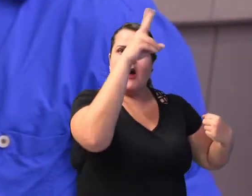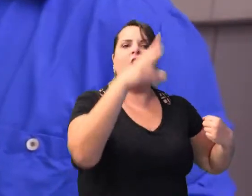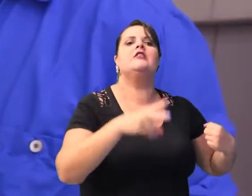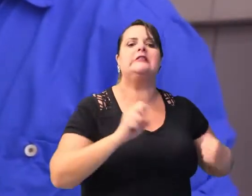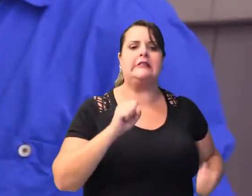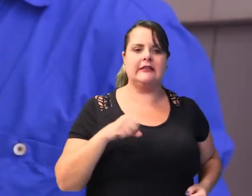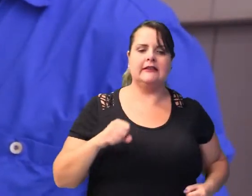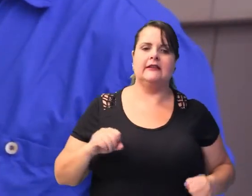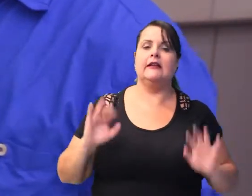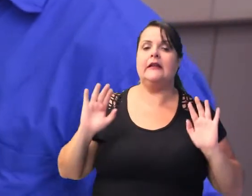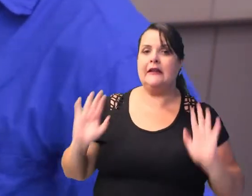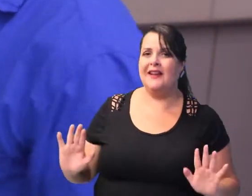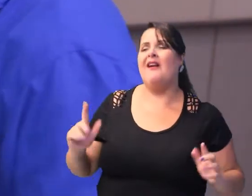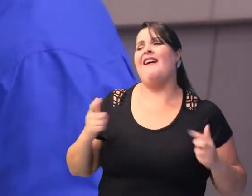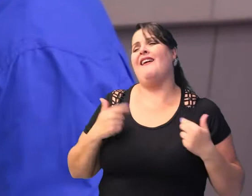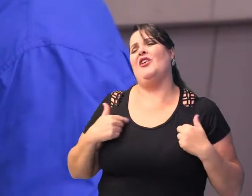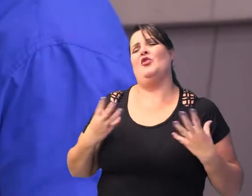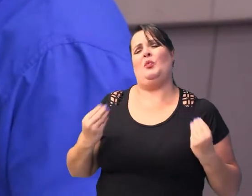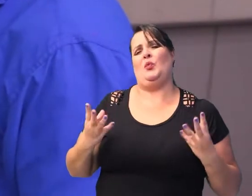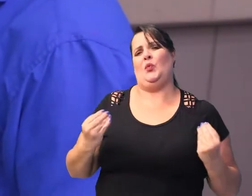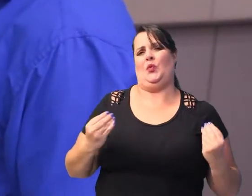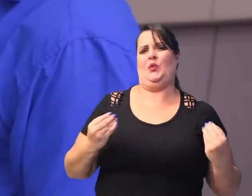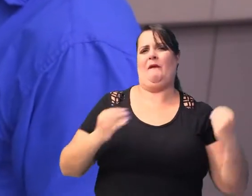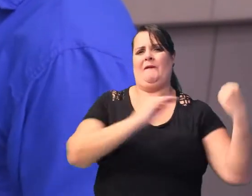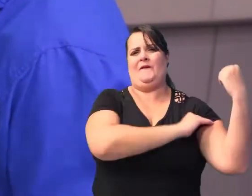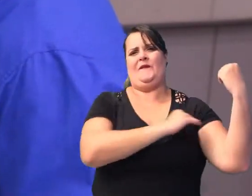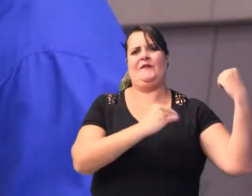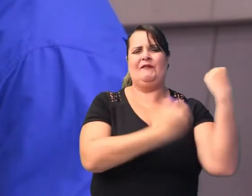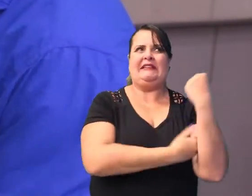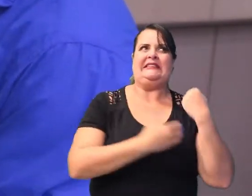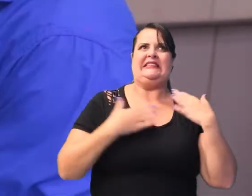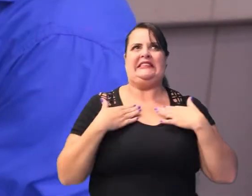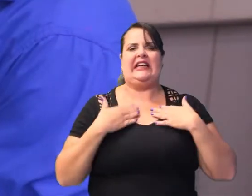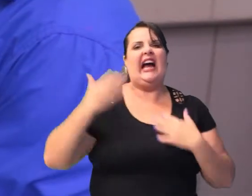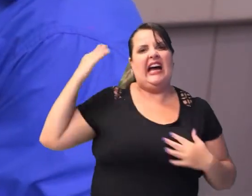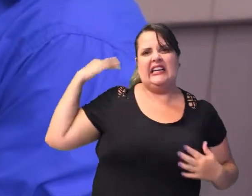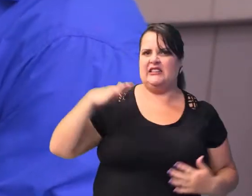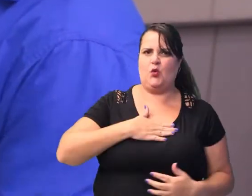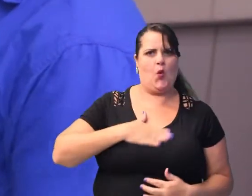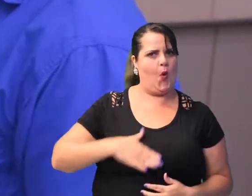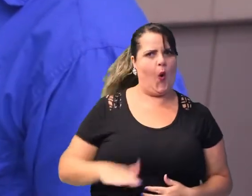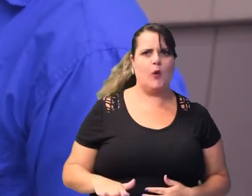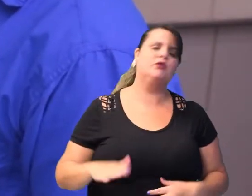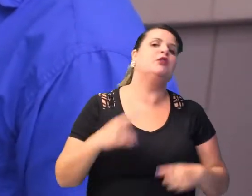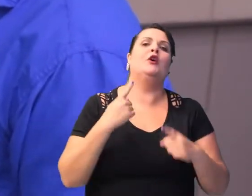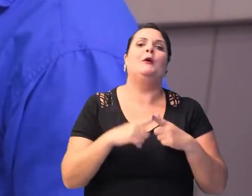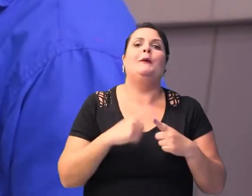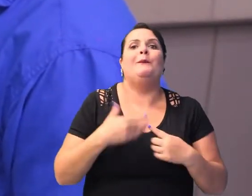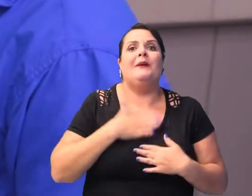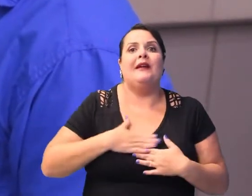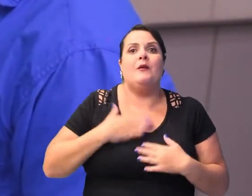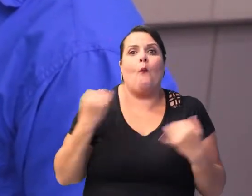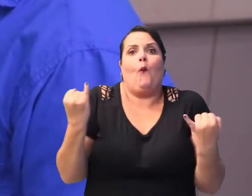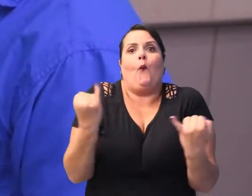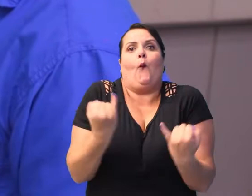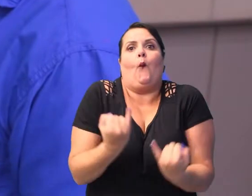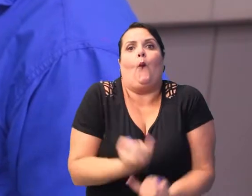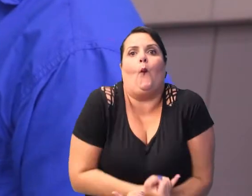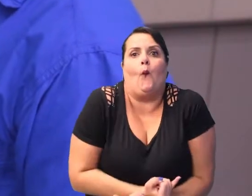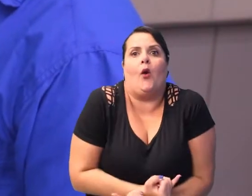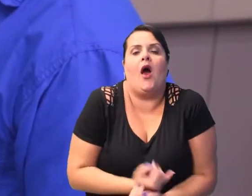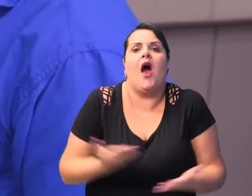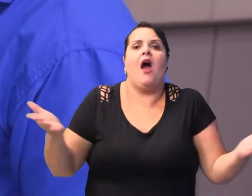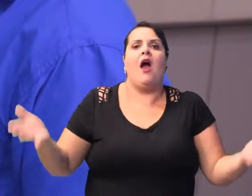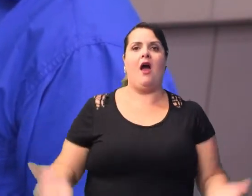maior que o meu sexo não podem mostrar que estou muito forte mesmo e eu sei que estou no começo foi um problema para mim sabe a união imagem é sempre